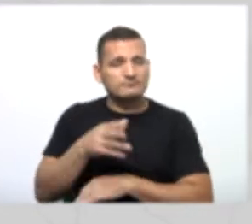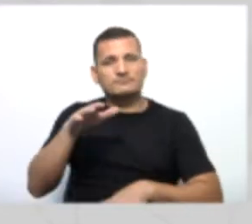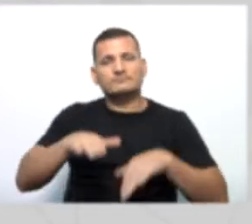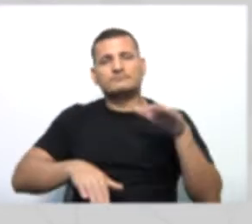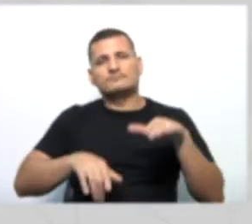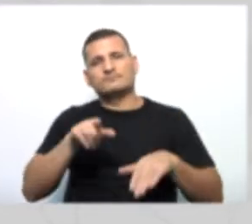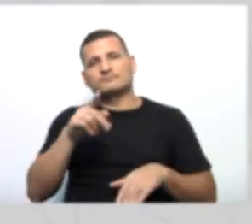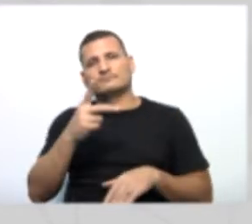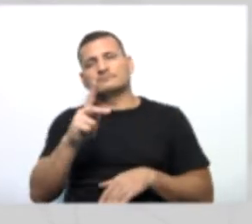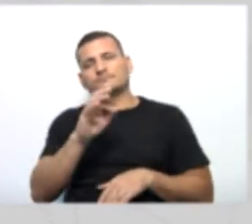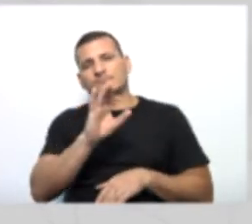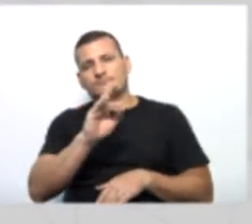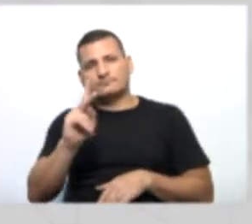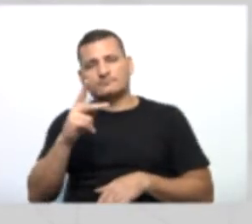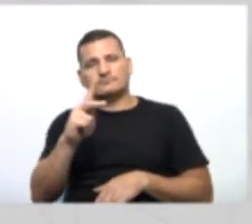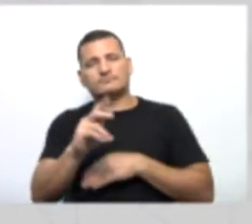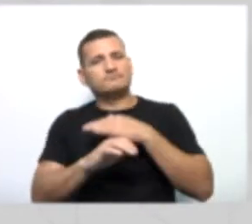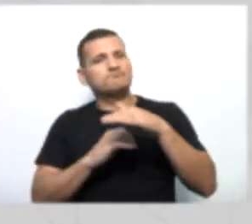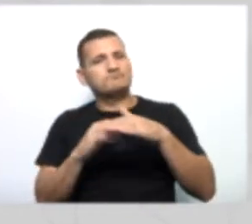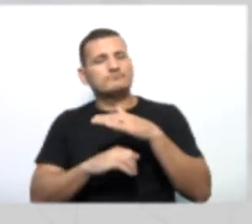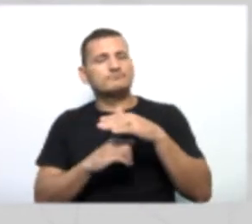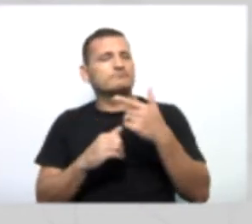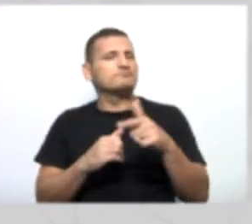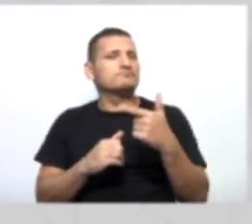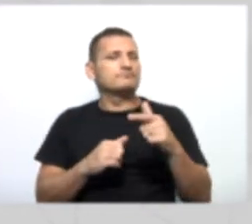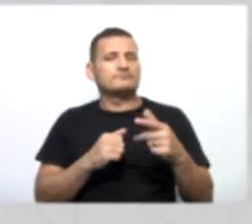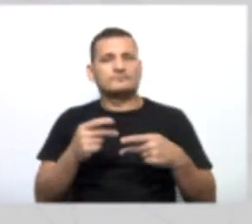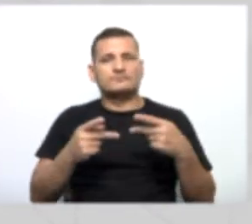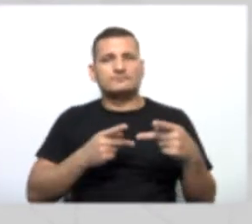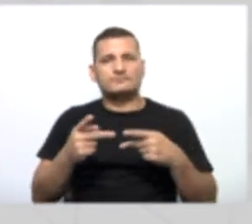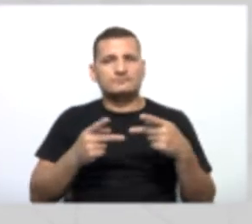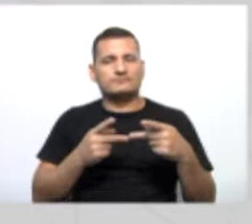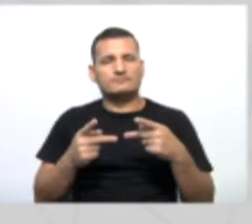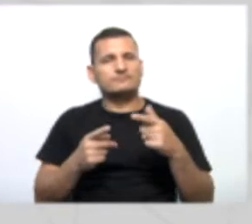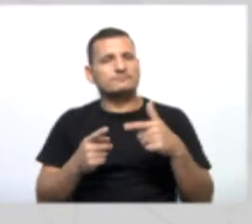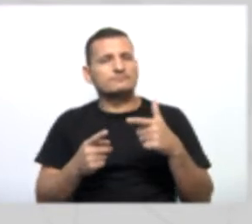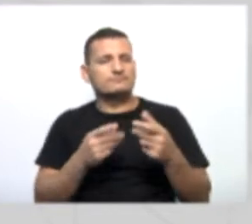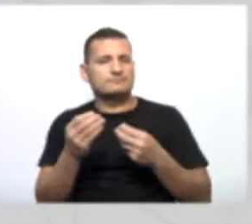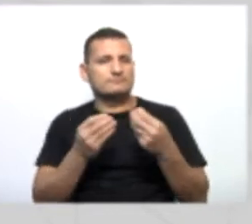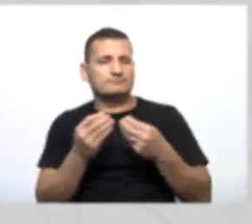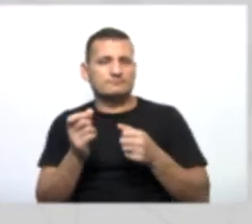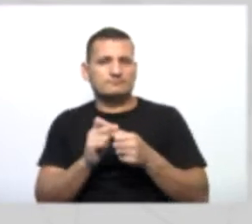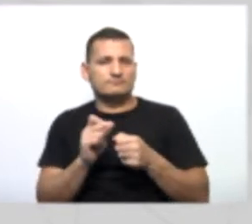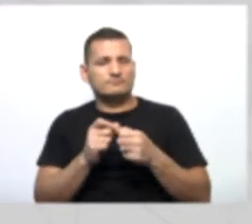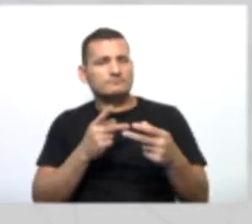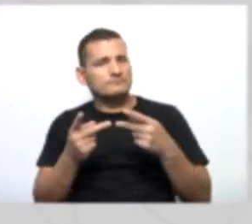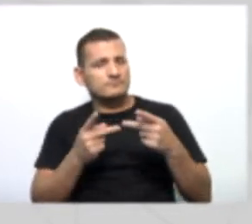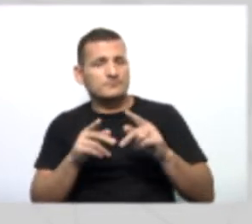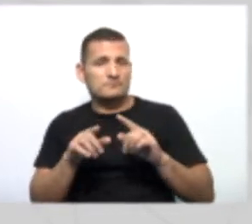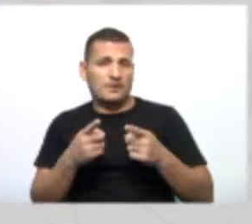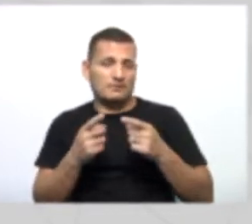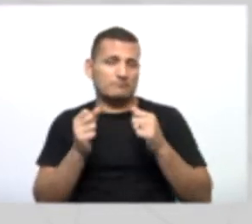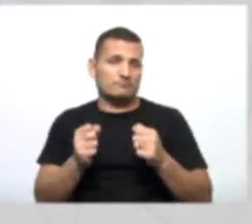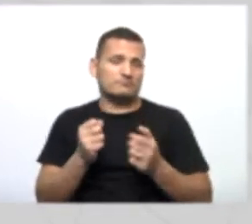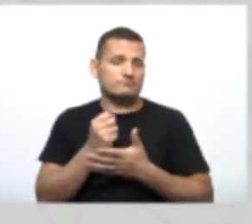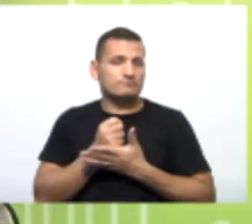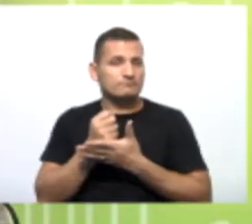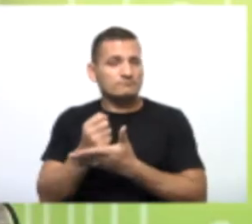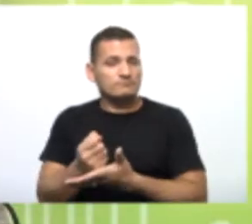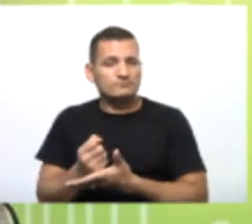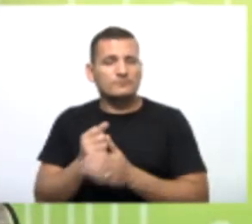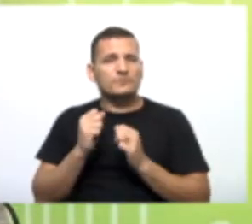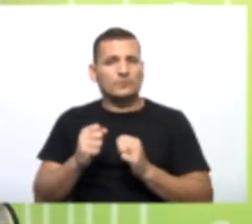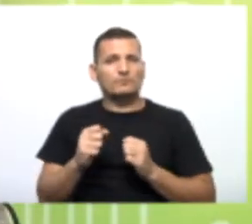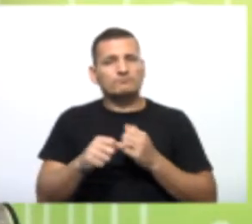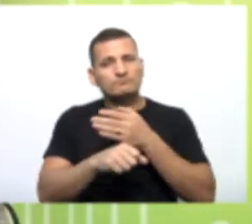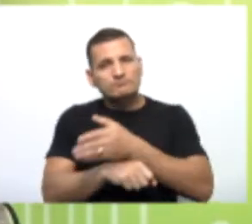cooperativa, a sua empresa, não tem um projeto, não tem como fazer um projeto, mas pode apoiar. Ela pode ir lá, dar